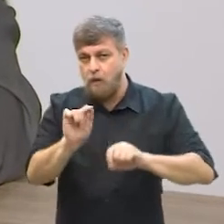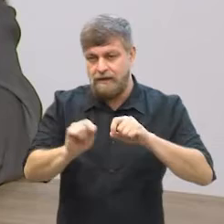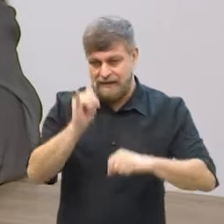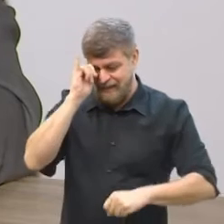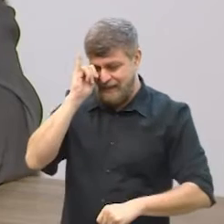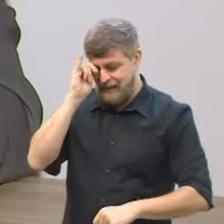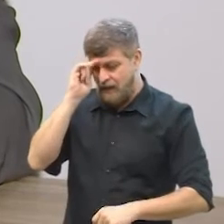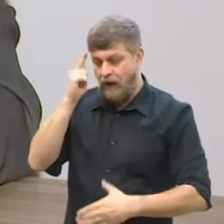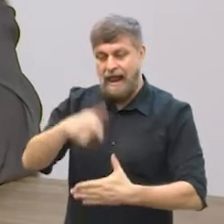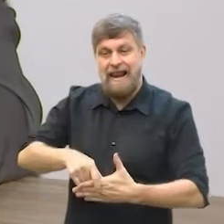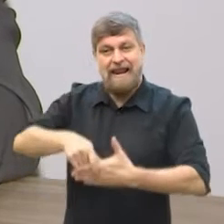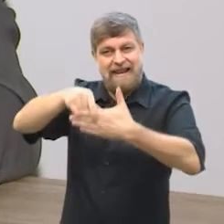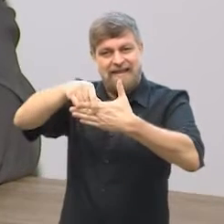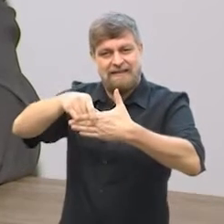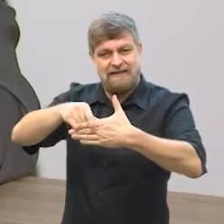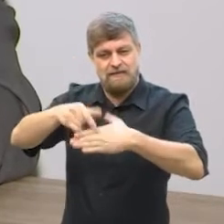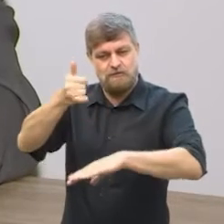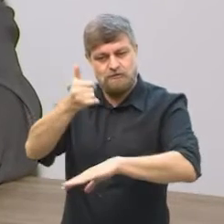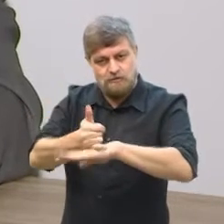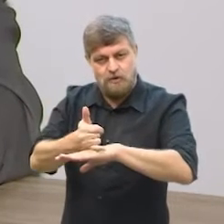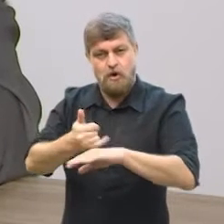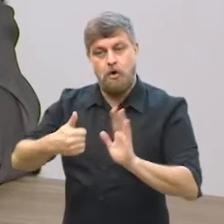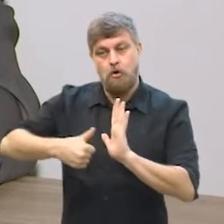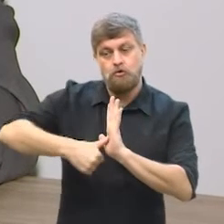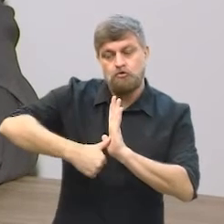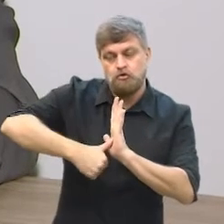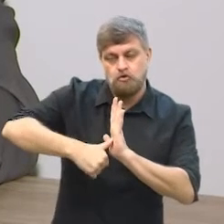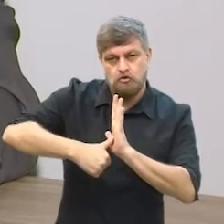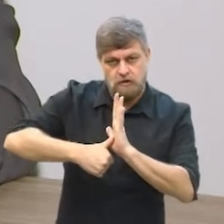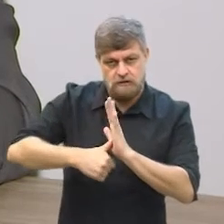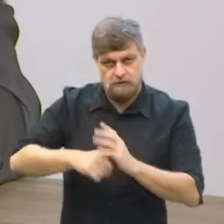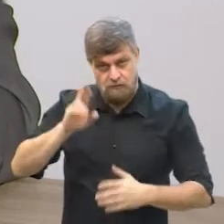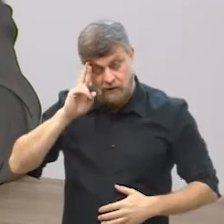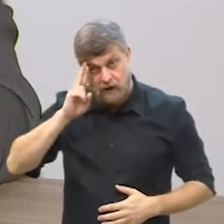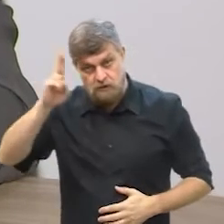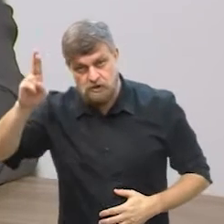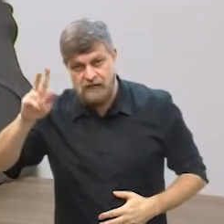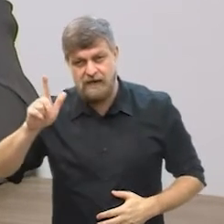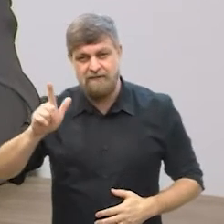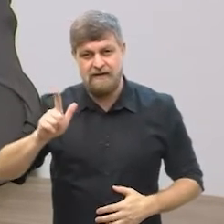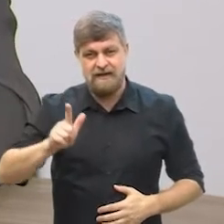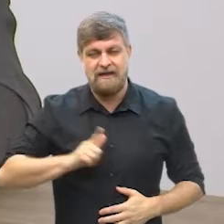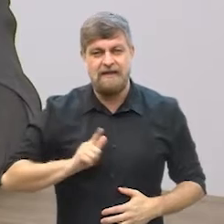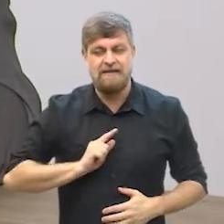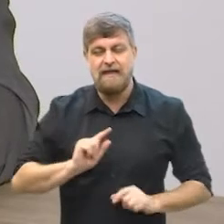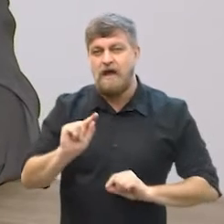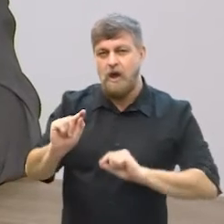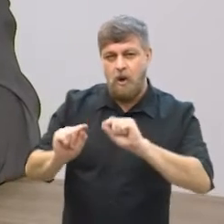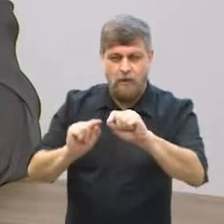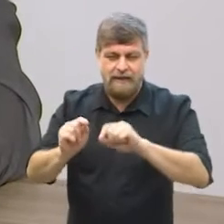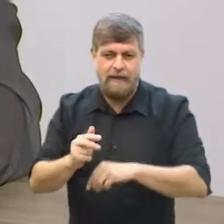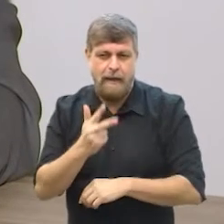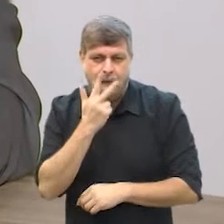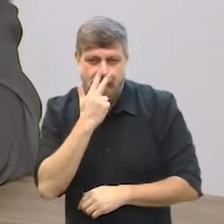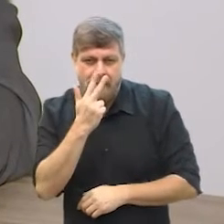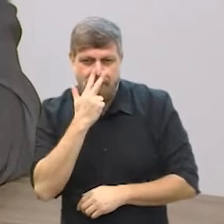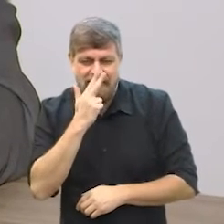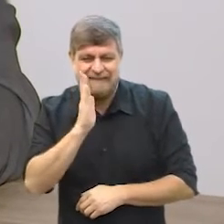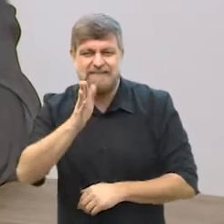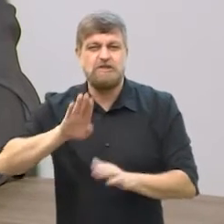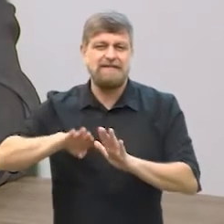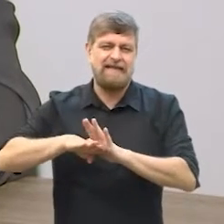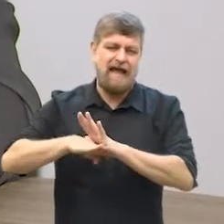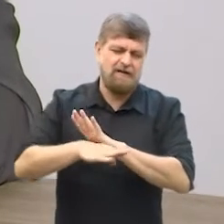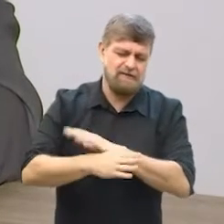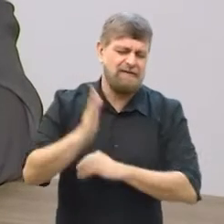pela liderança, pelos donos, pelos sócios, pelos proprietários, que é ter um mindset positivo. Pode parecer